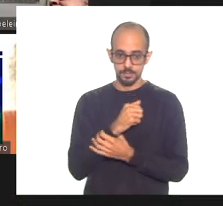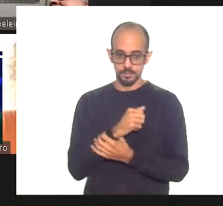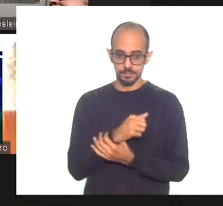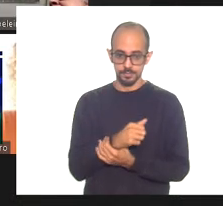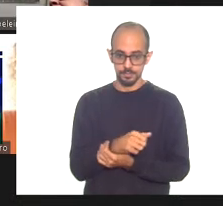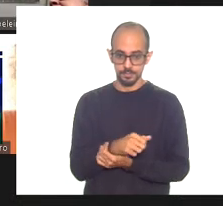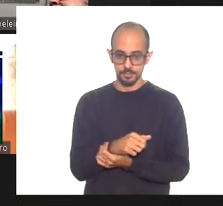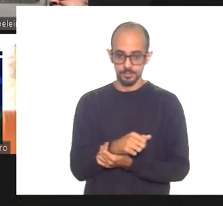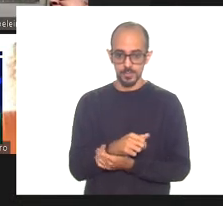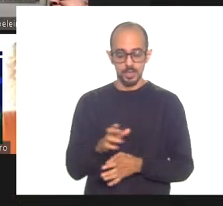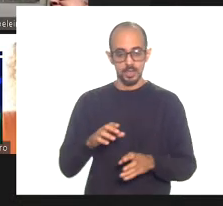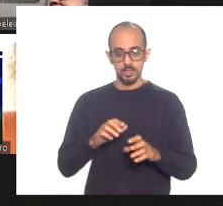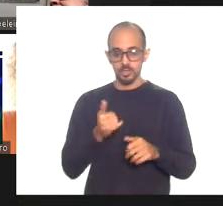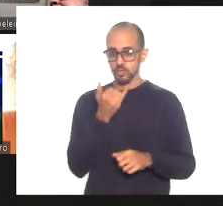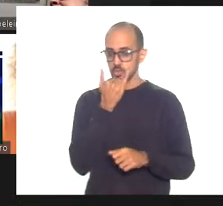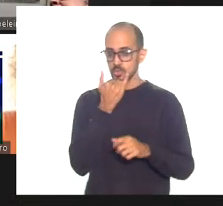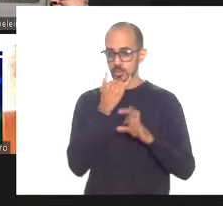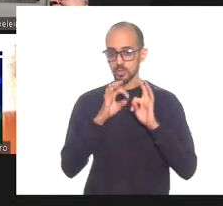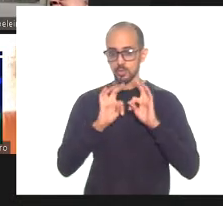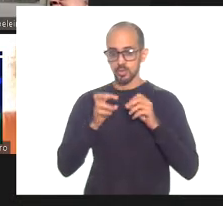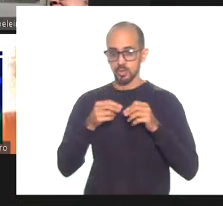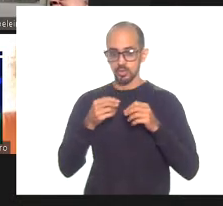dou esse pau diferenciado